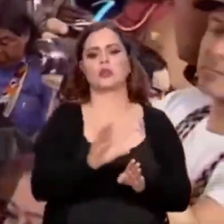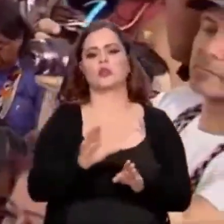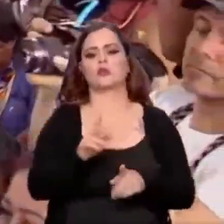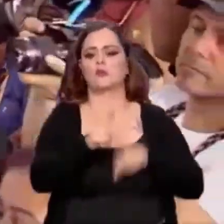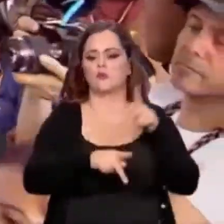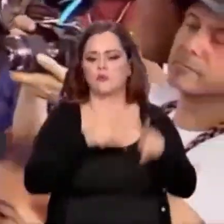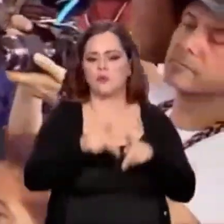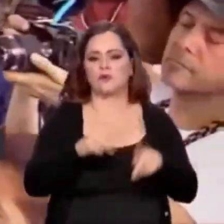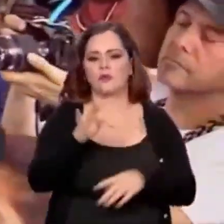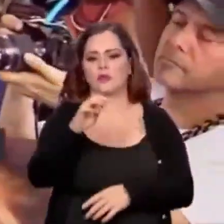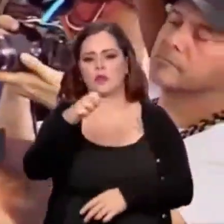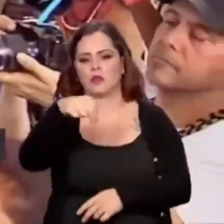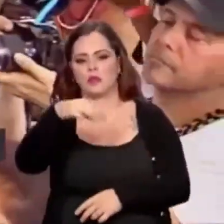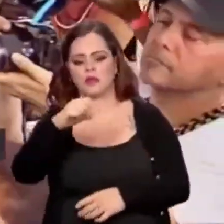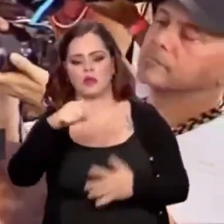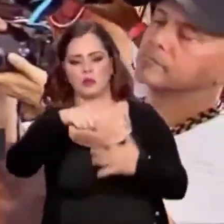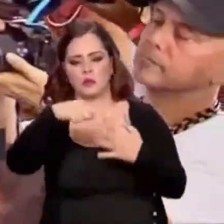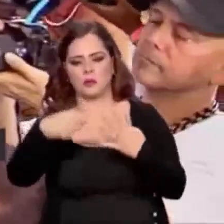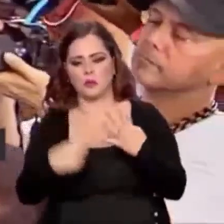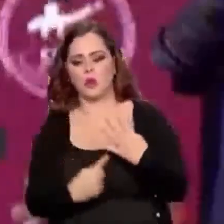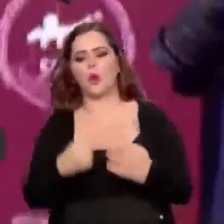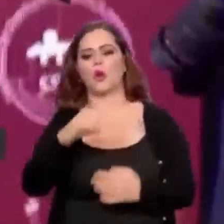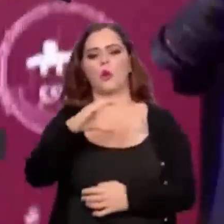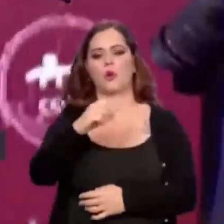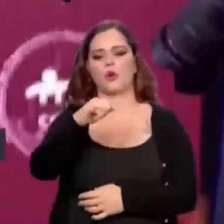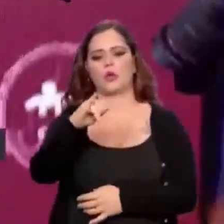Atiguaçu, Apoíme e Coiabe.